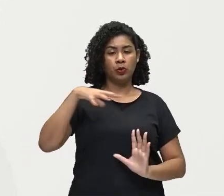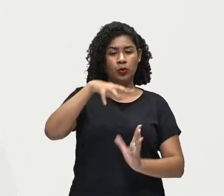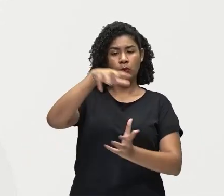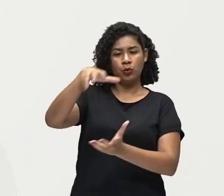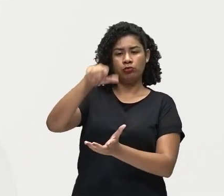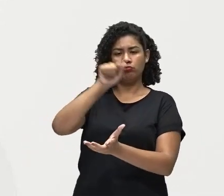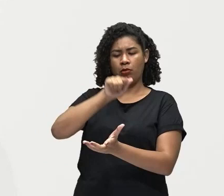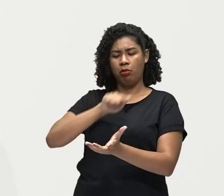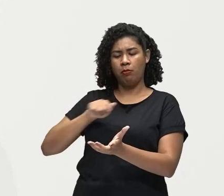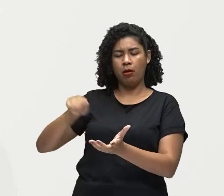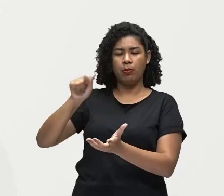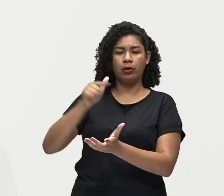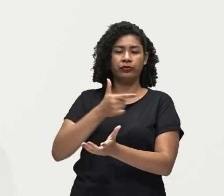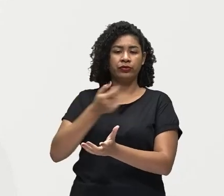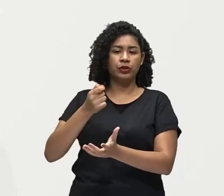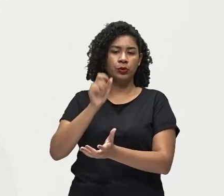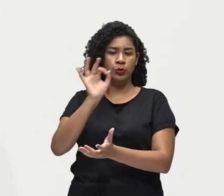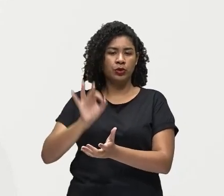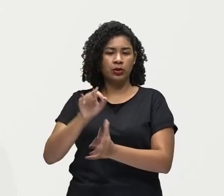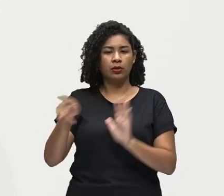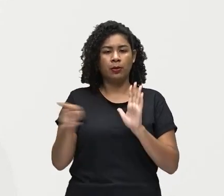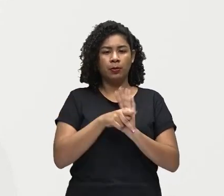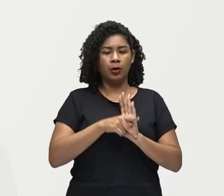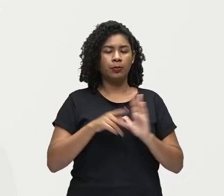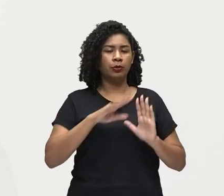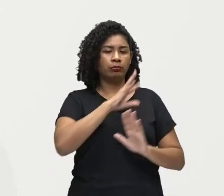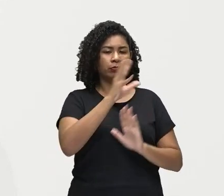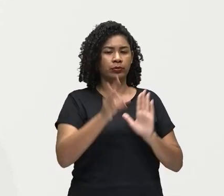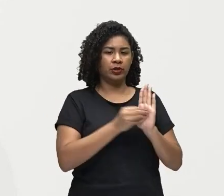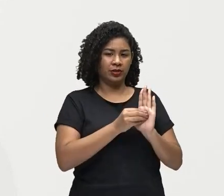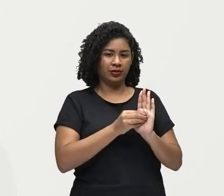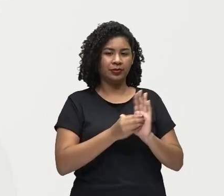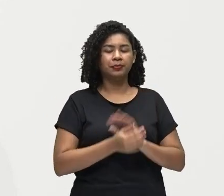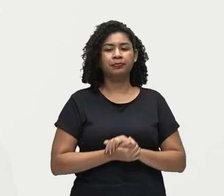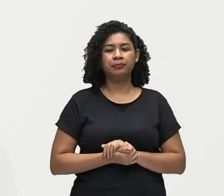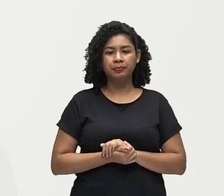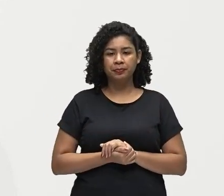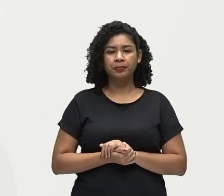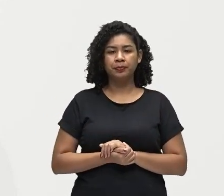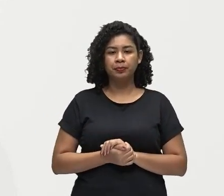intimamente relacionado à incidência dos raios solares na região equatorial,